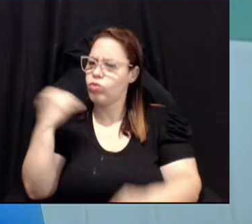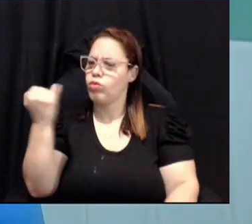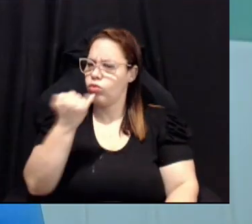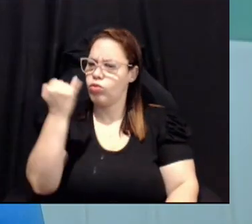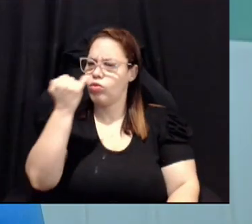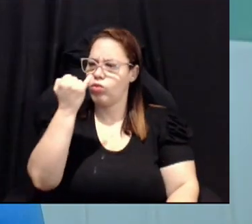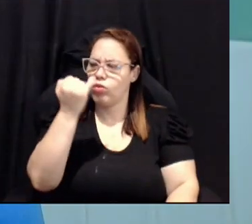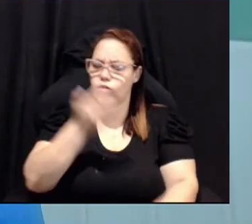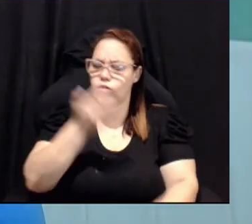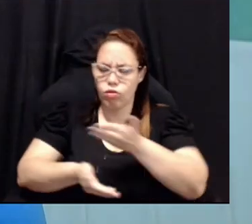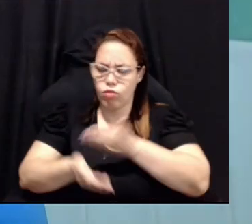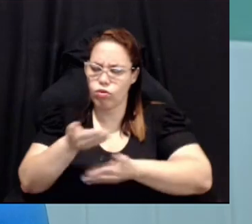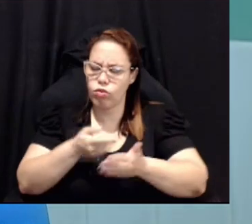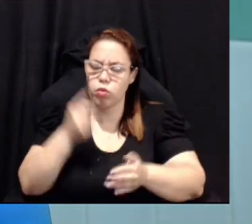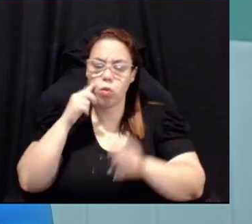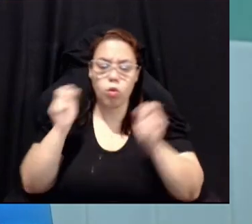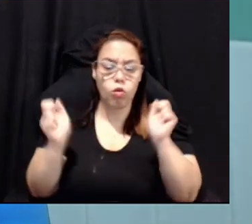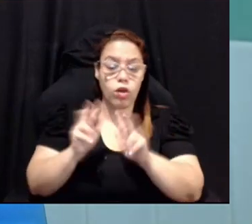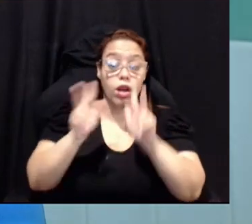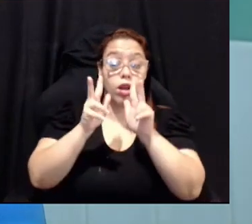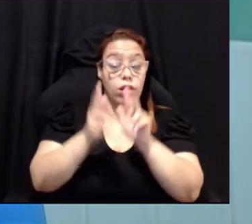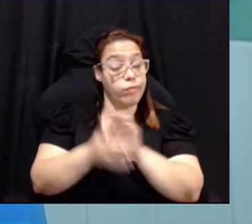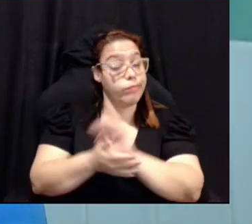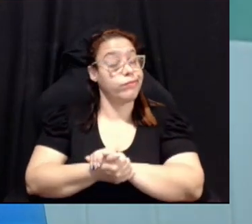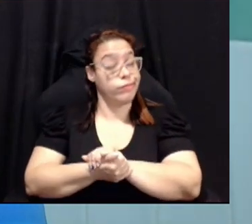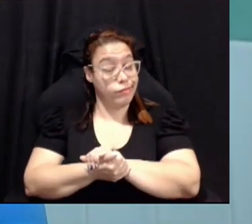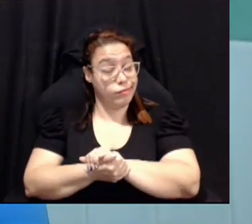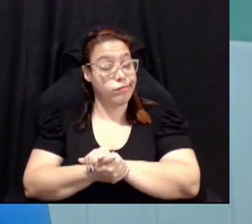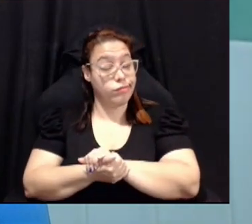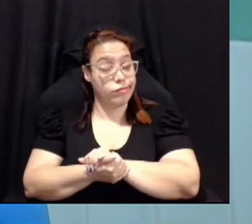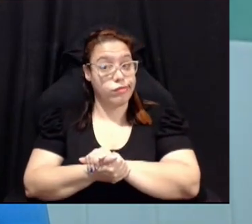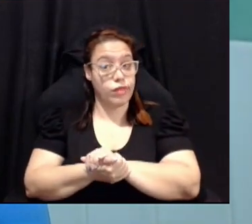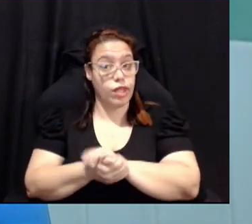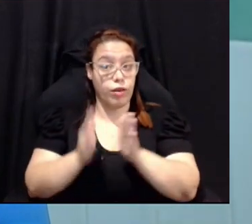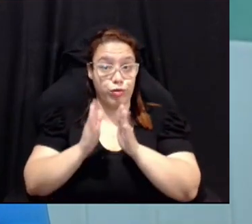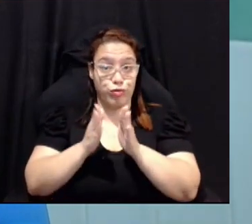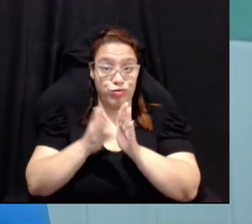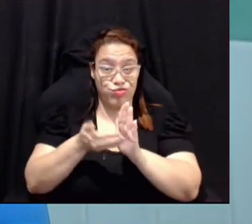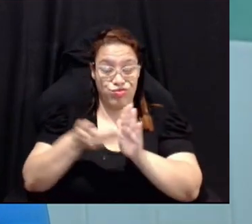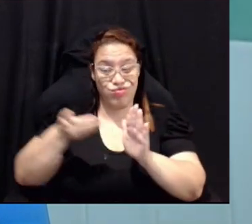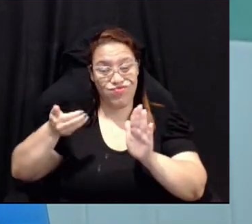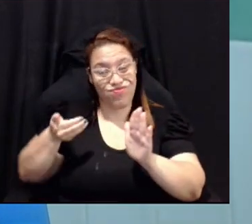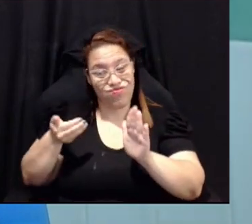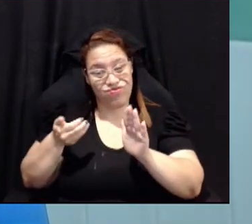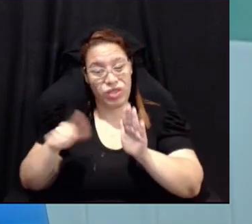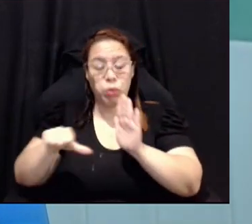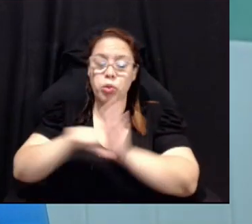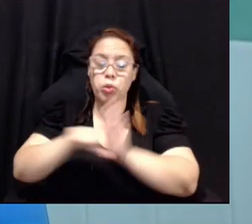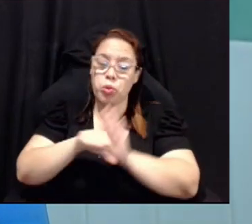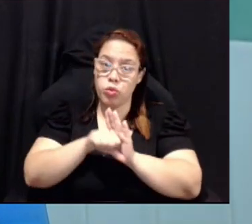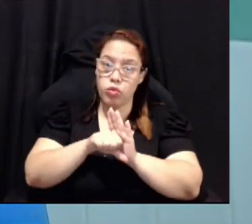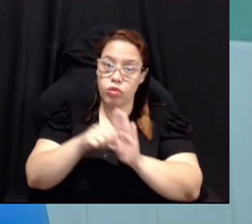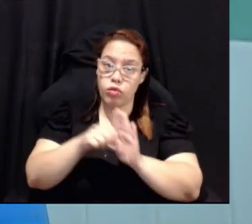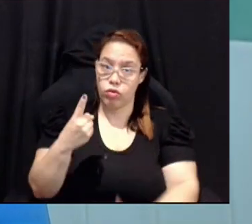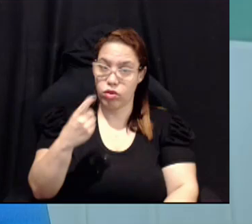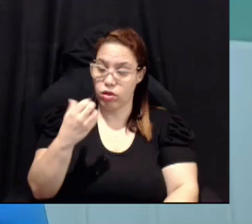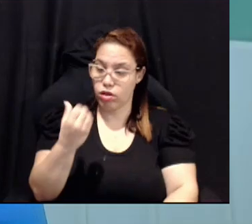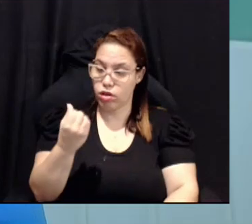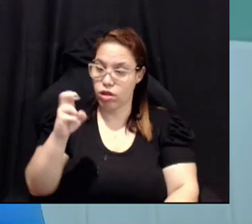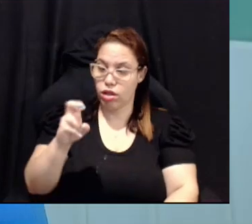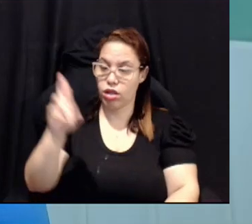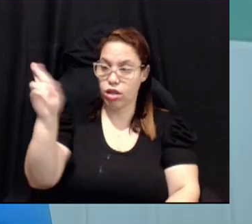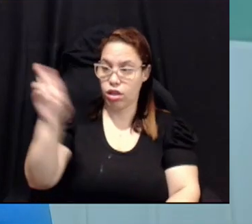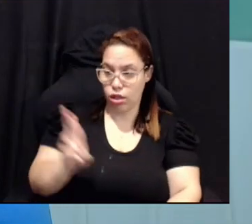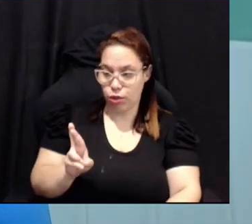contribuinte ficar atento. Declarações fora do prazo, elas geram uma multa a partir de R$ 165.